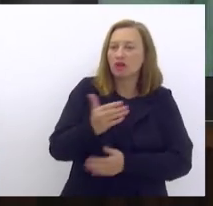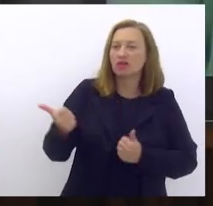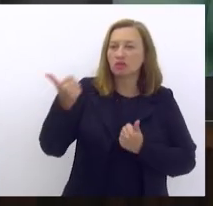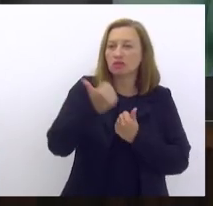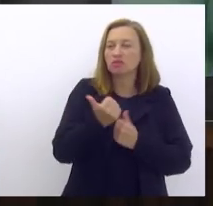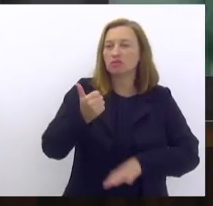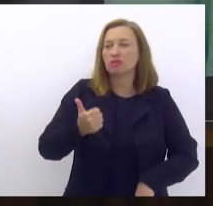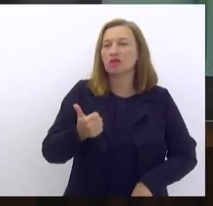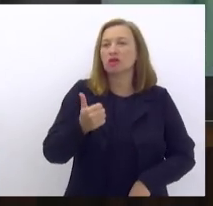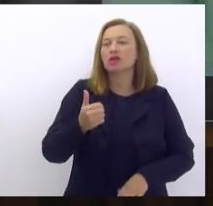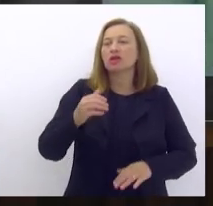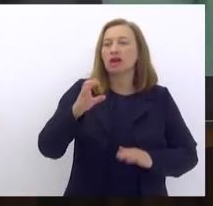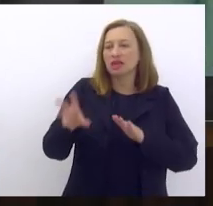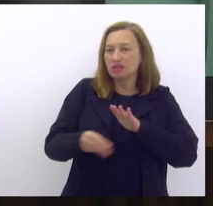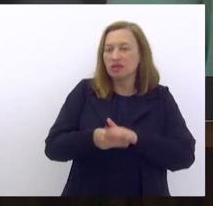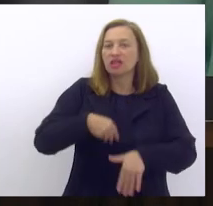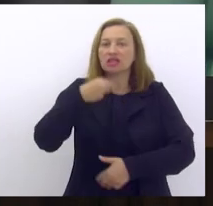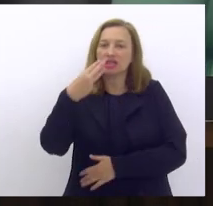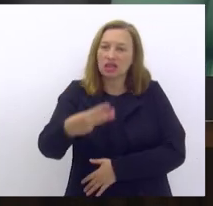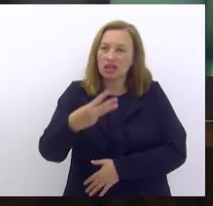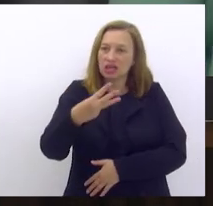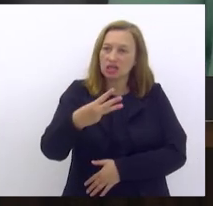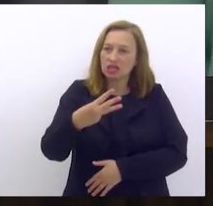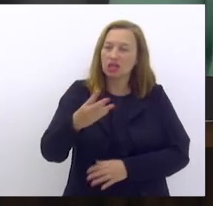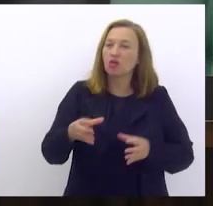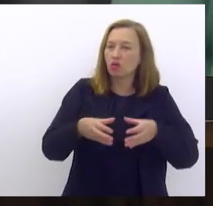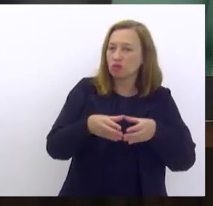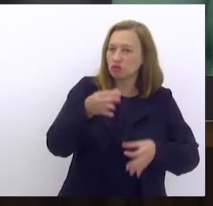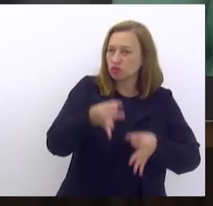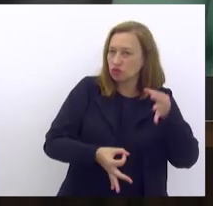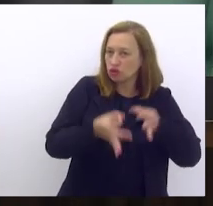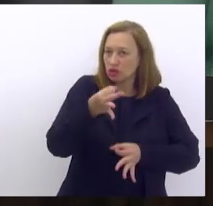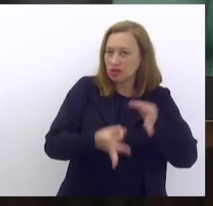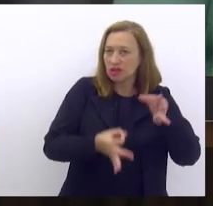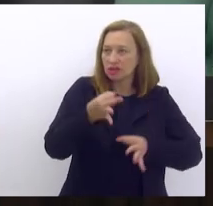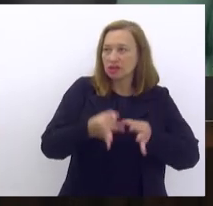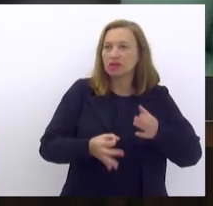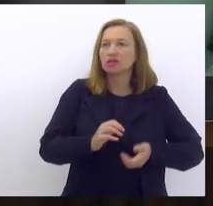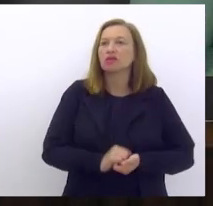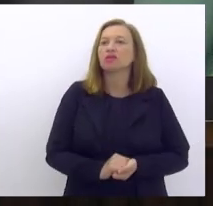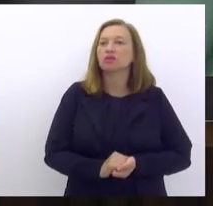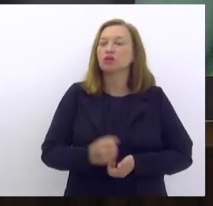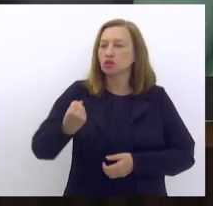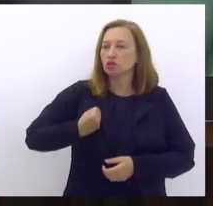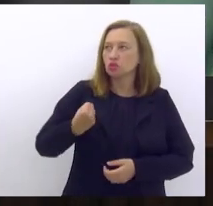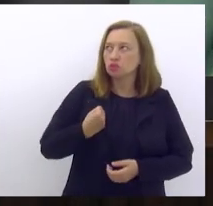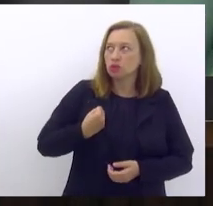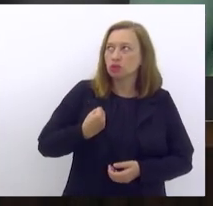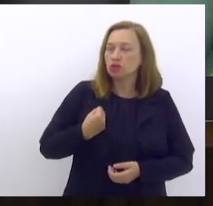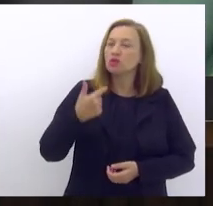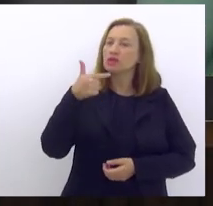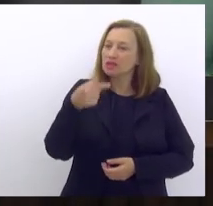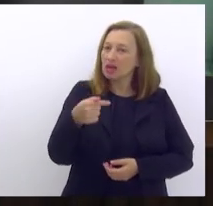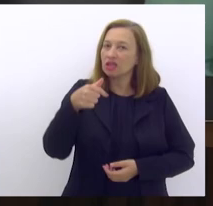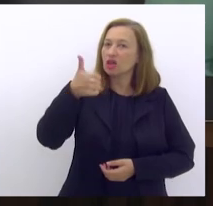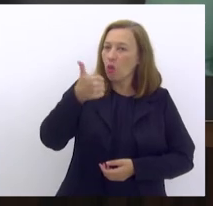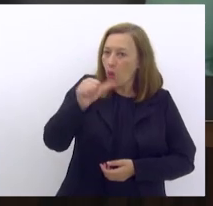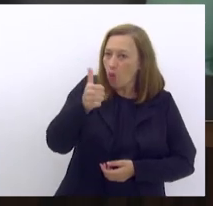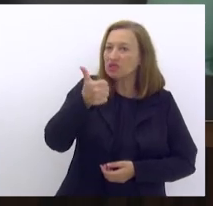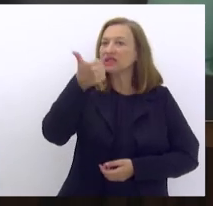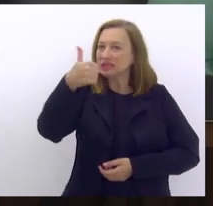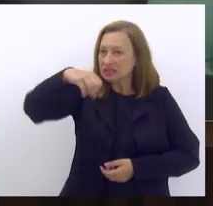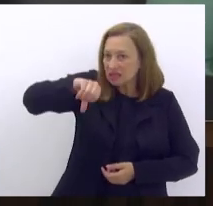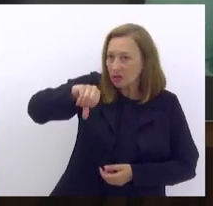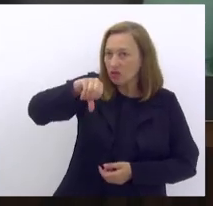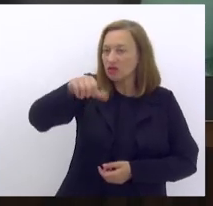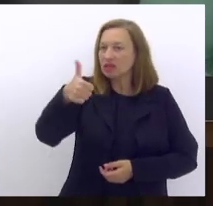subemenda às emendas 3 da Comissão de Constituição e Justiça, de número 7, 11,